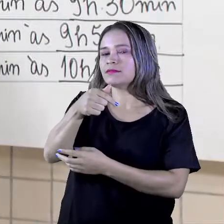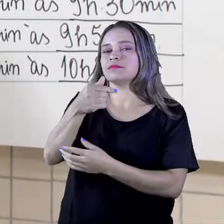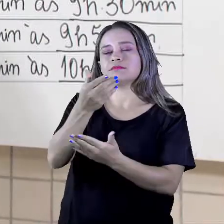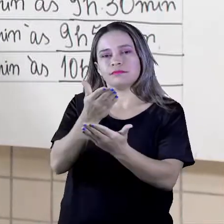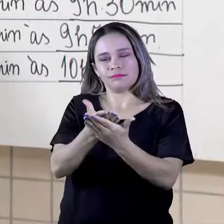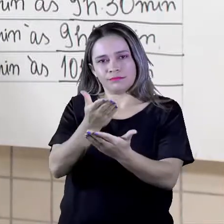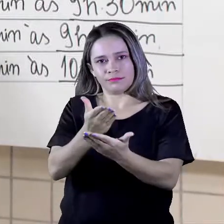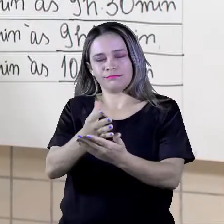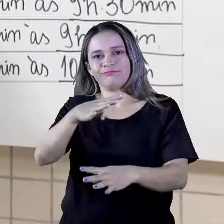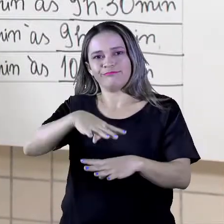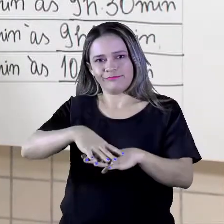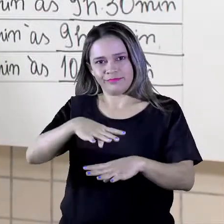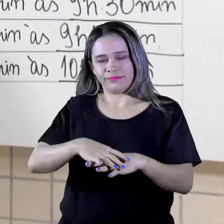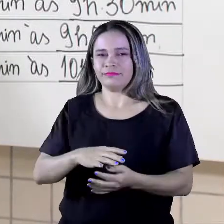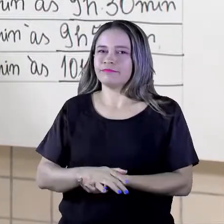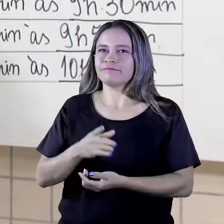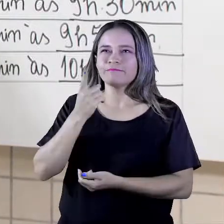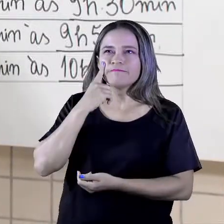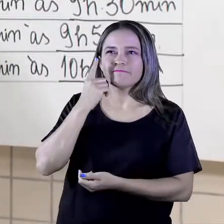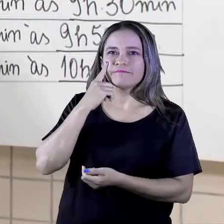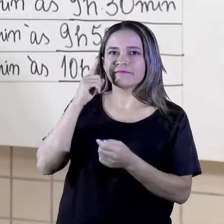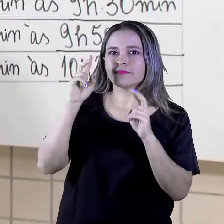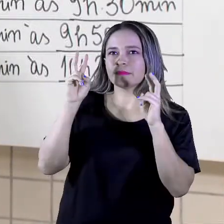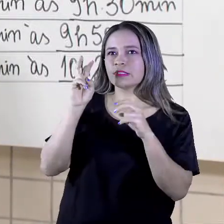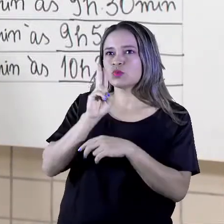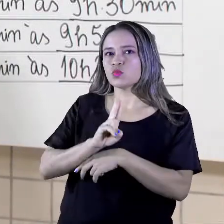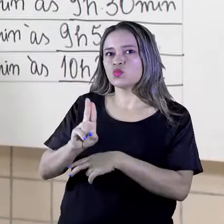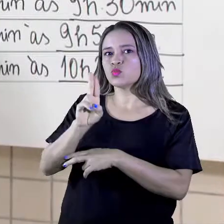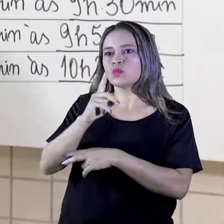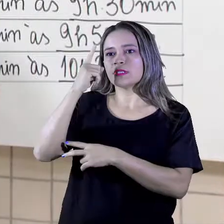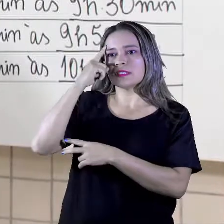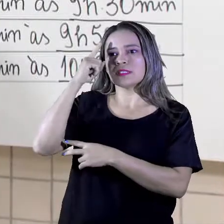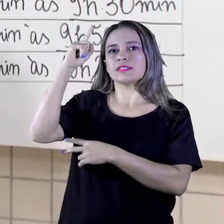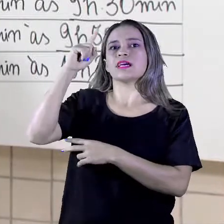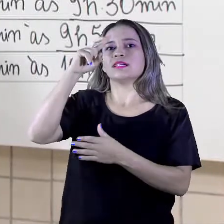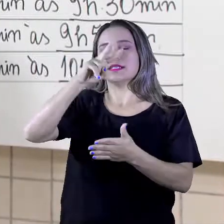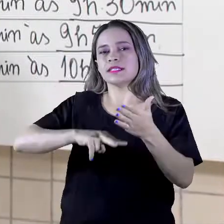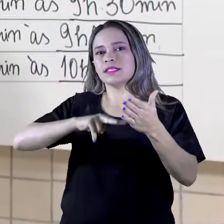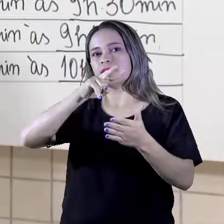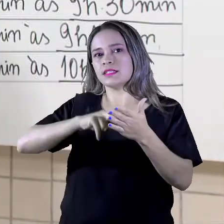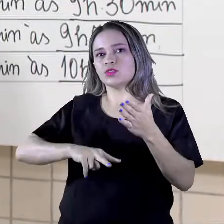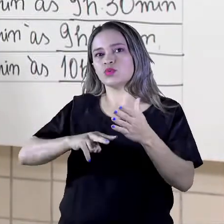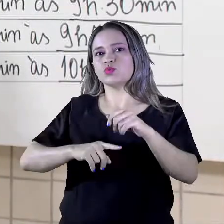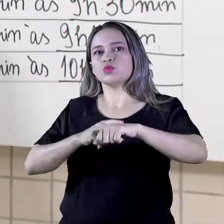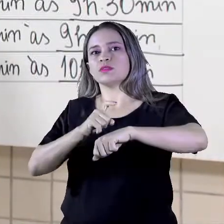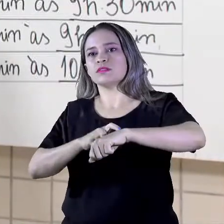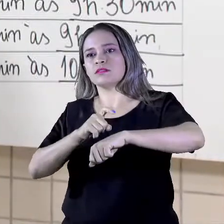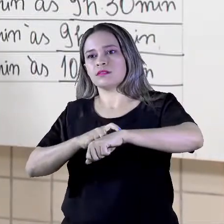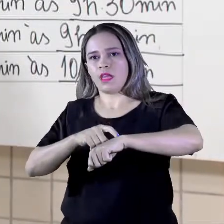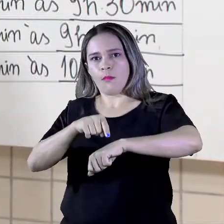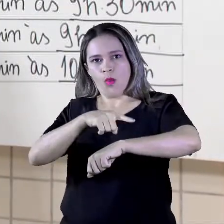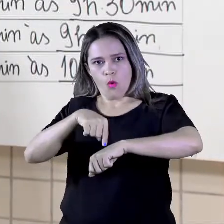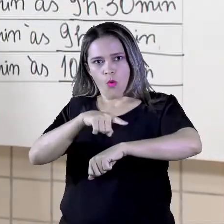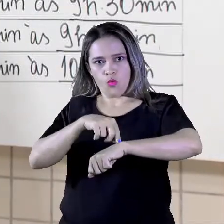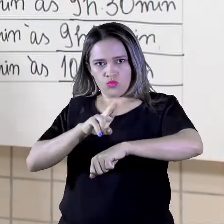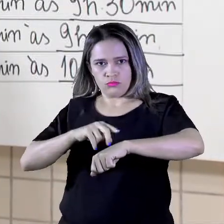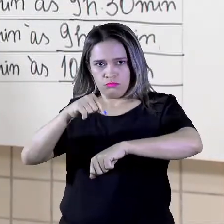matemática. Nós vamos ver, utilizando a ideia de leitura de tempo, com relógios,